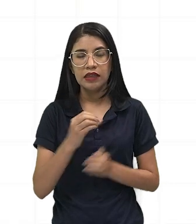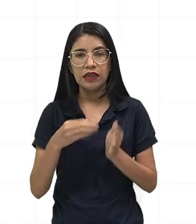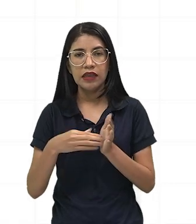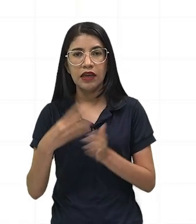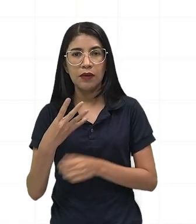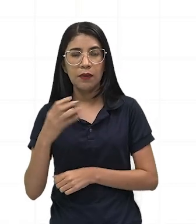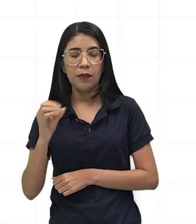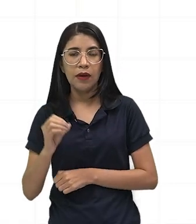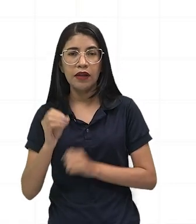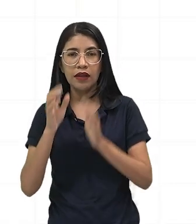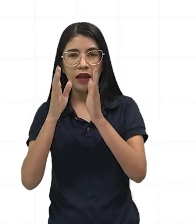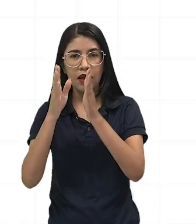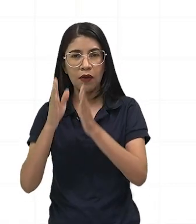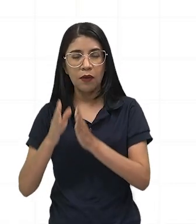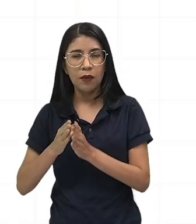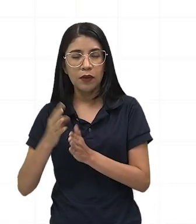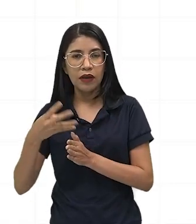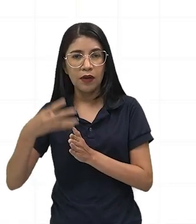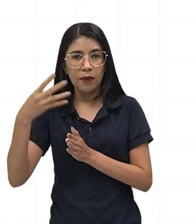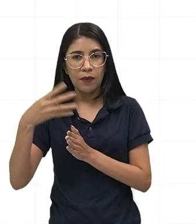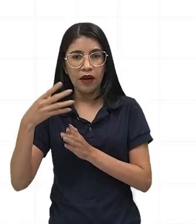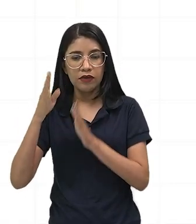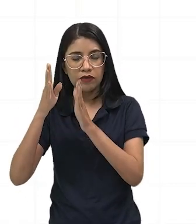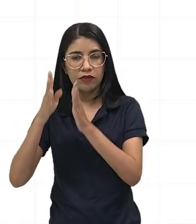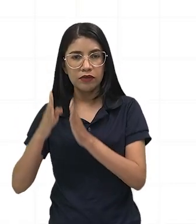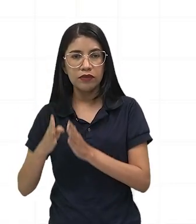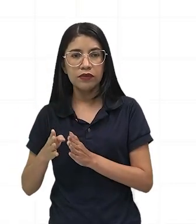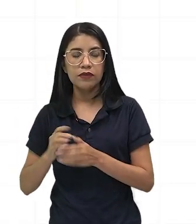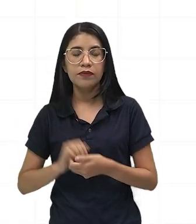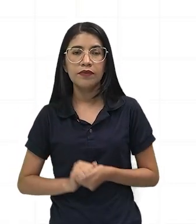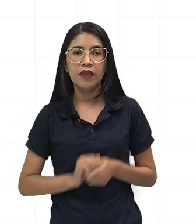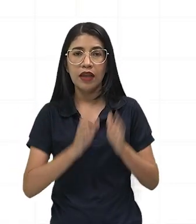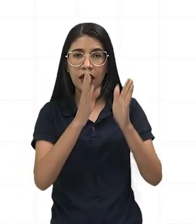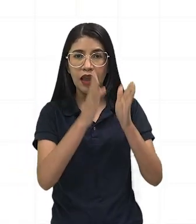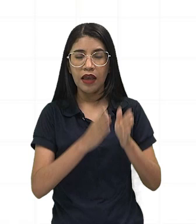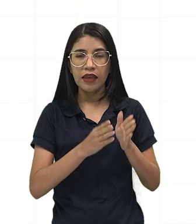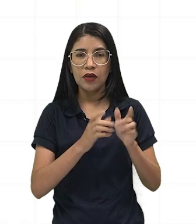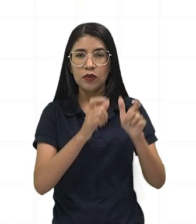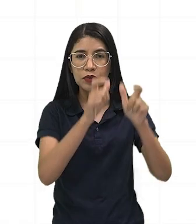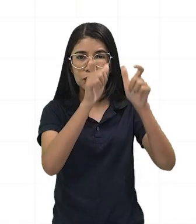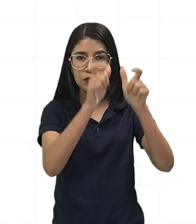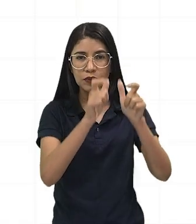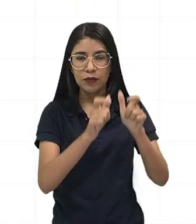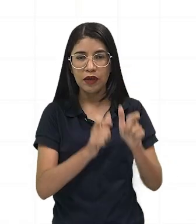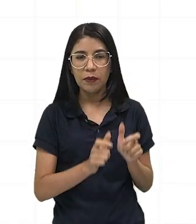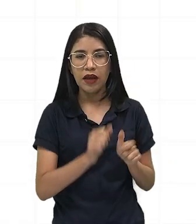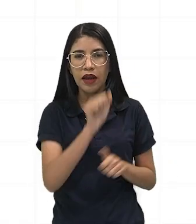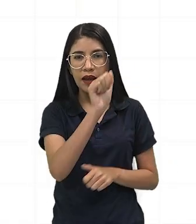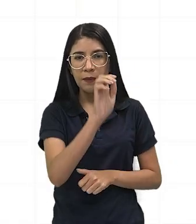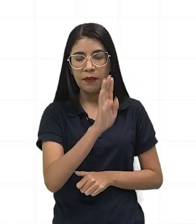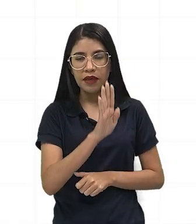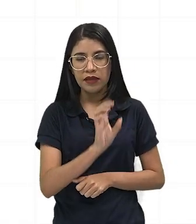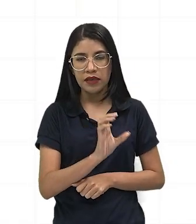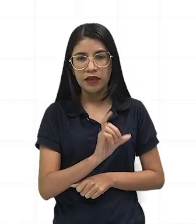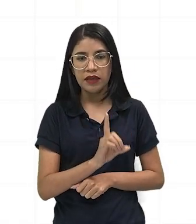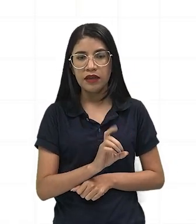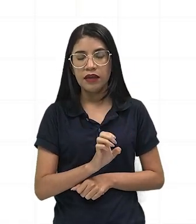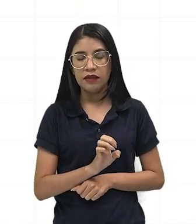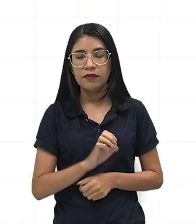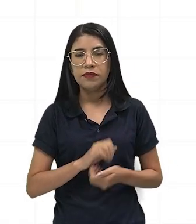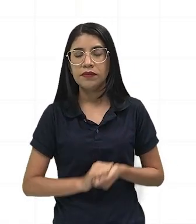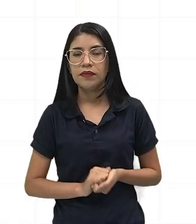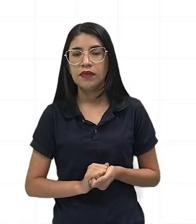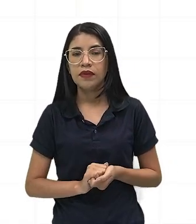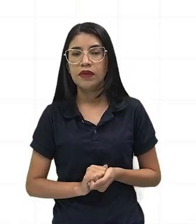aqui na quarta coluna, né? A primeira é dos bairros. Aqui são as faixas etárias.